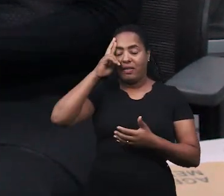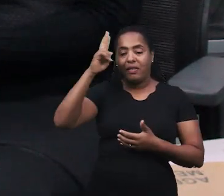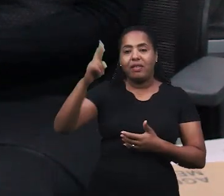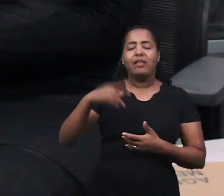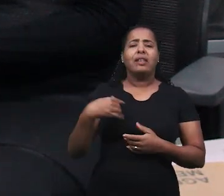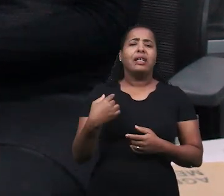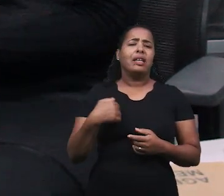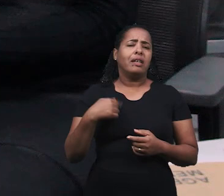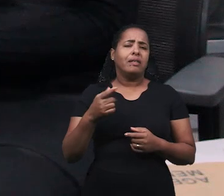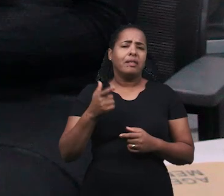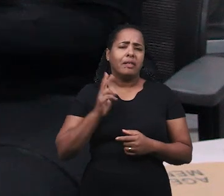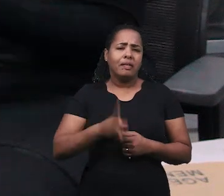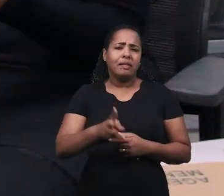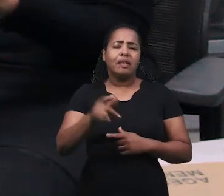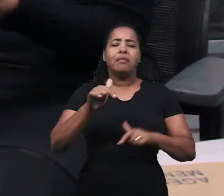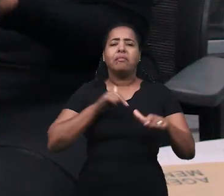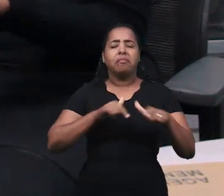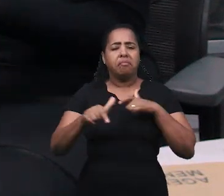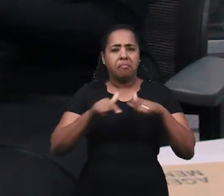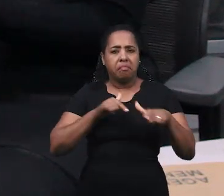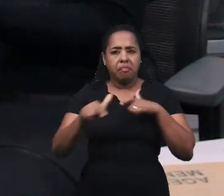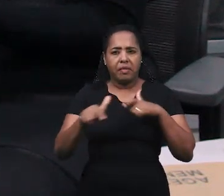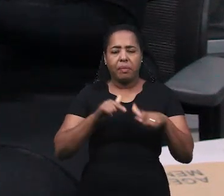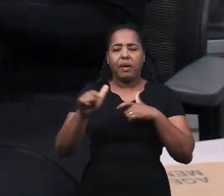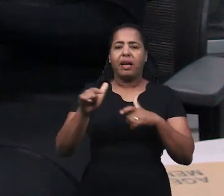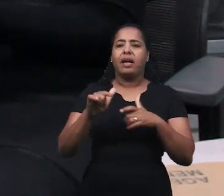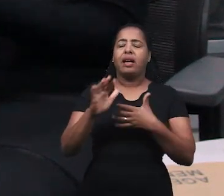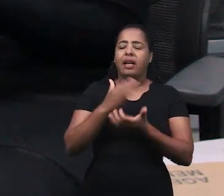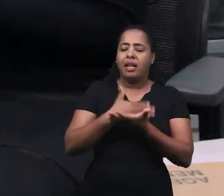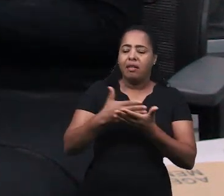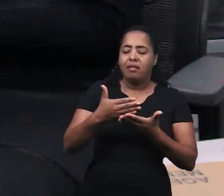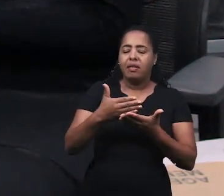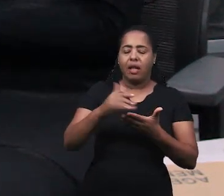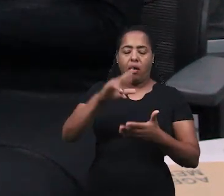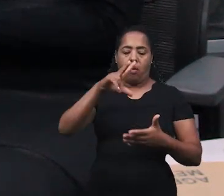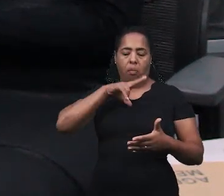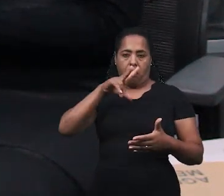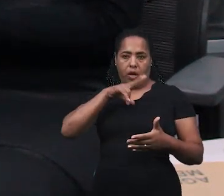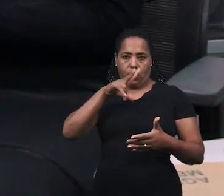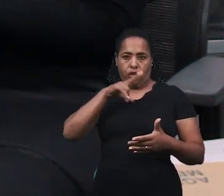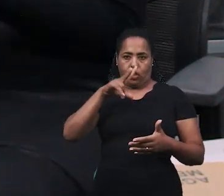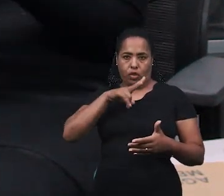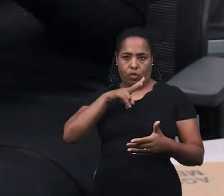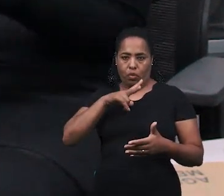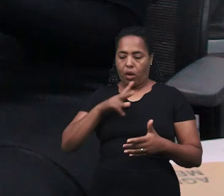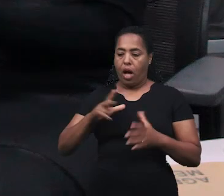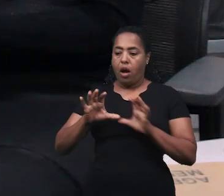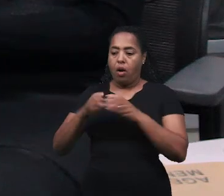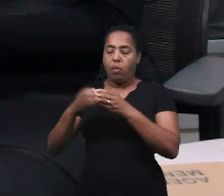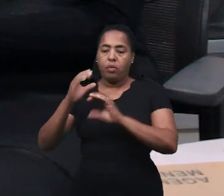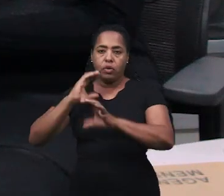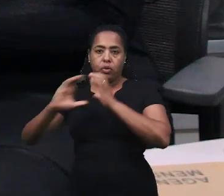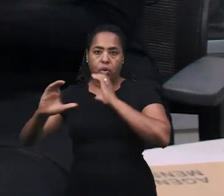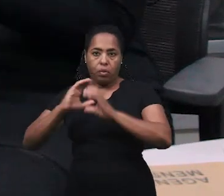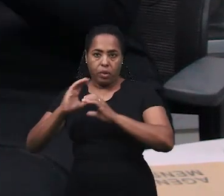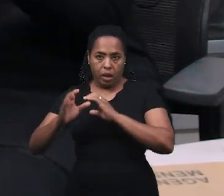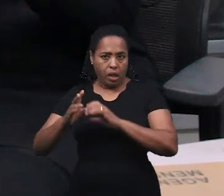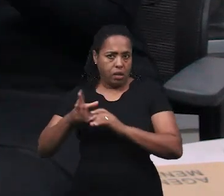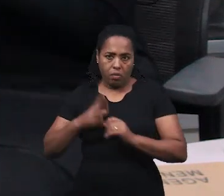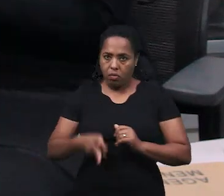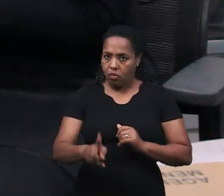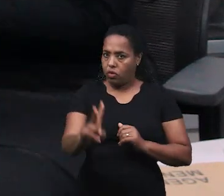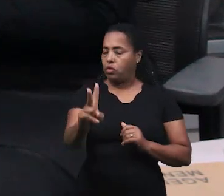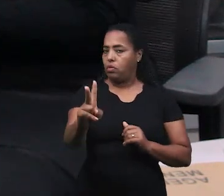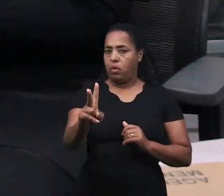Senhor. Então, eu sempre trabalhei na iniciativa privada, com assessoria de comunicação, e